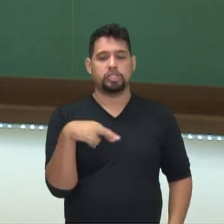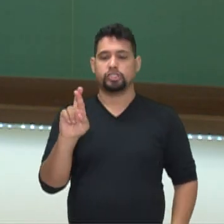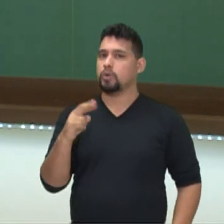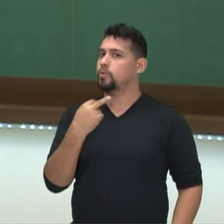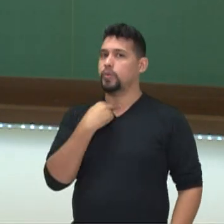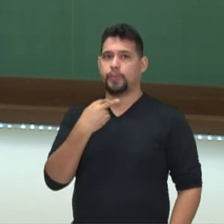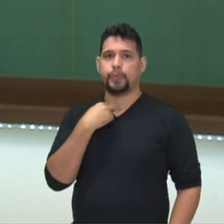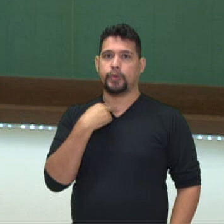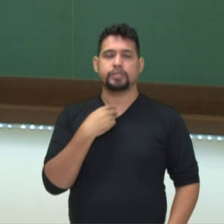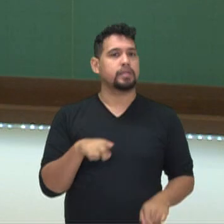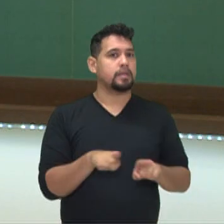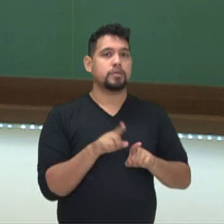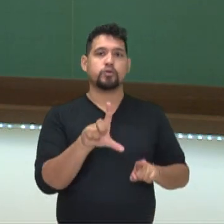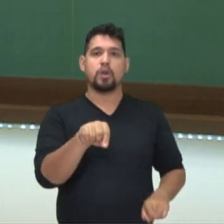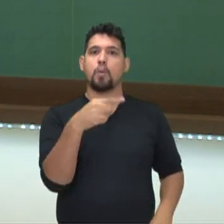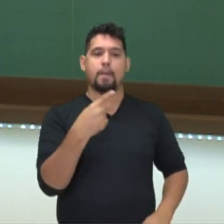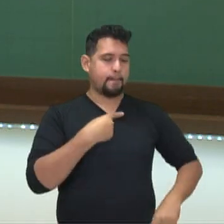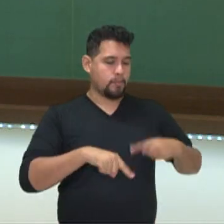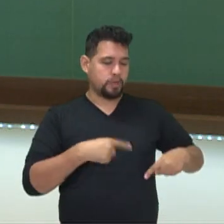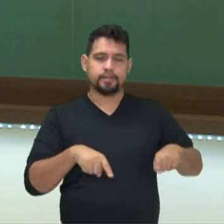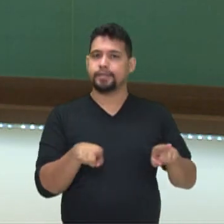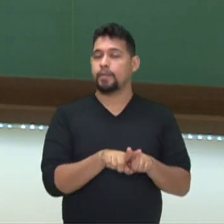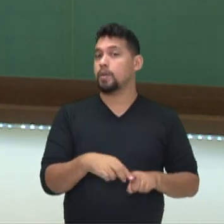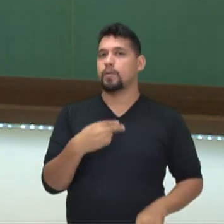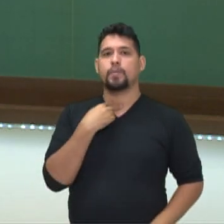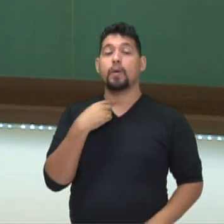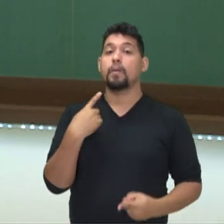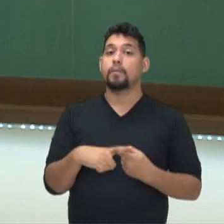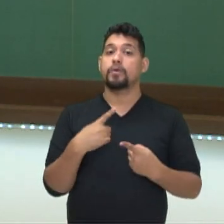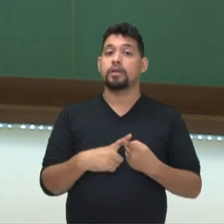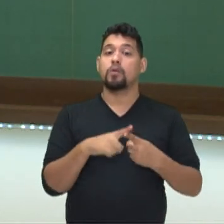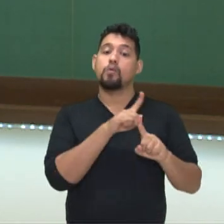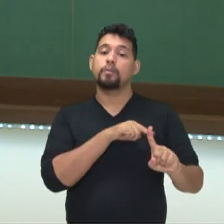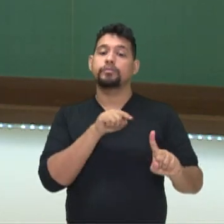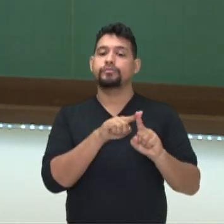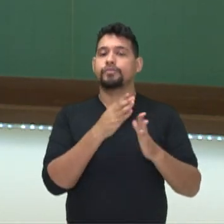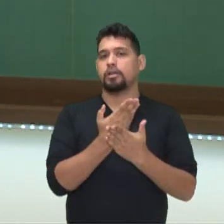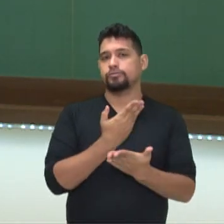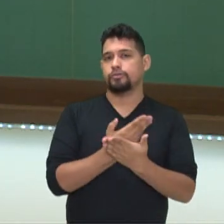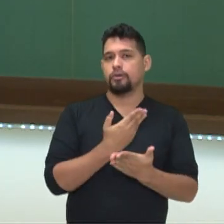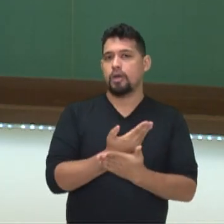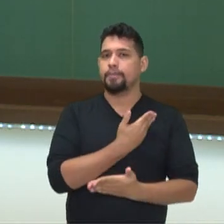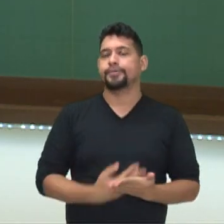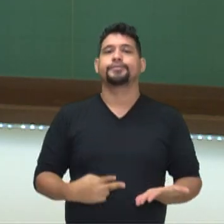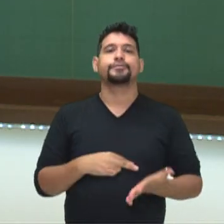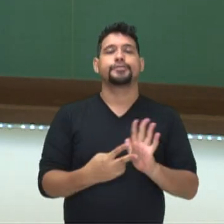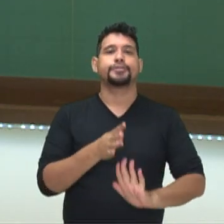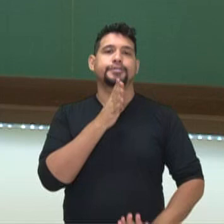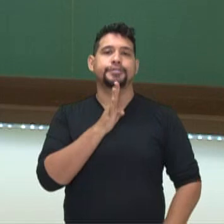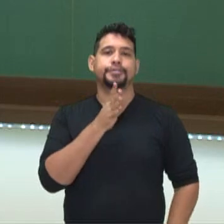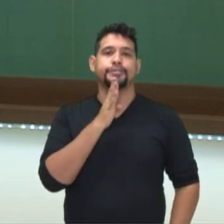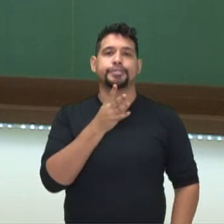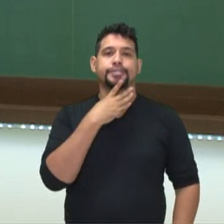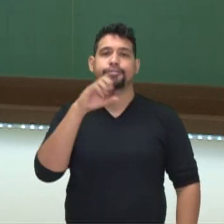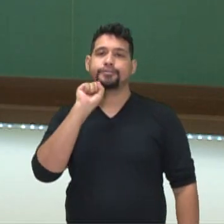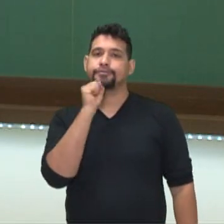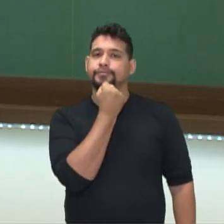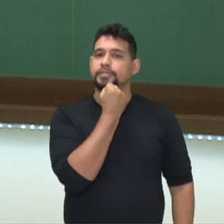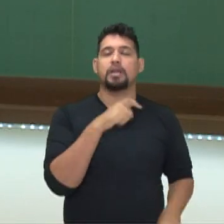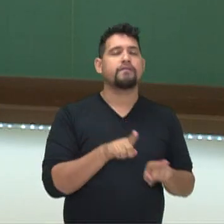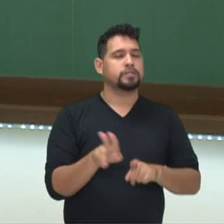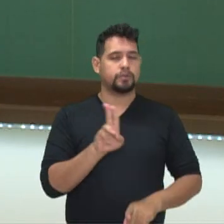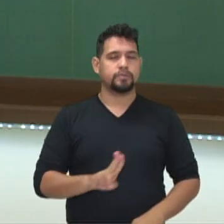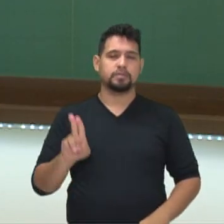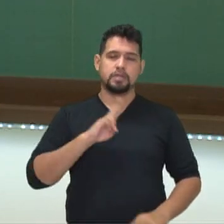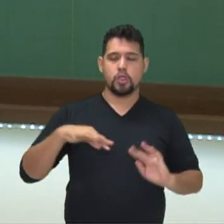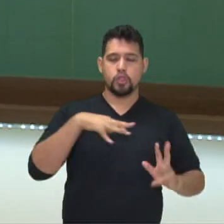doutrinação, nem política, nem religiosa, porque a função da escola pública é o conhecimento científico, que vai ser útil no mundo do